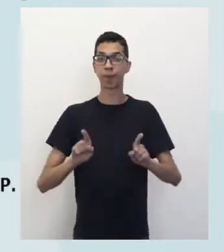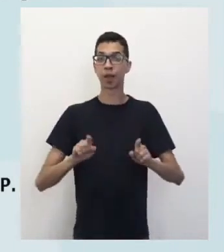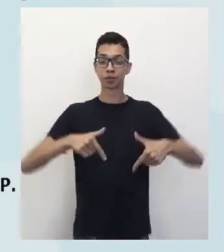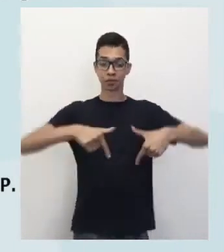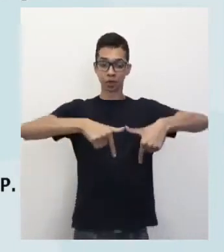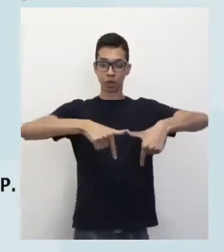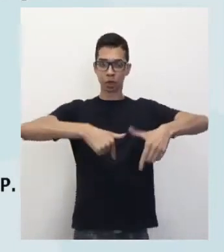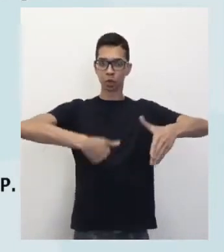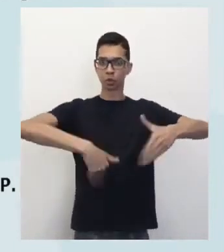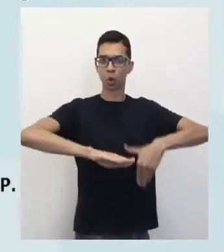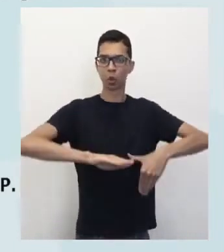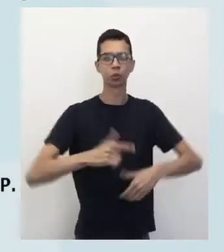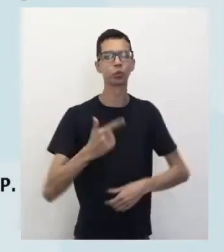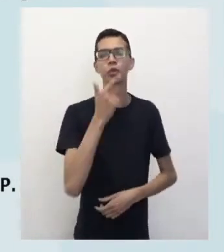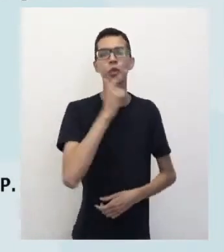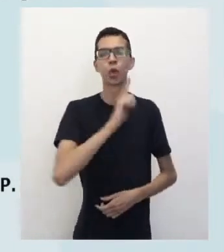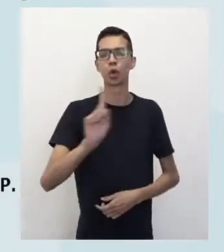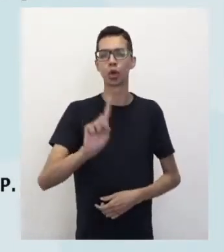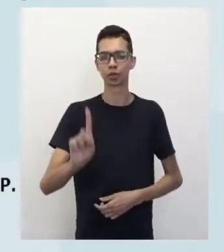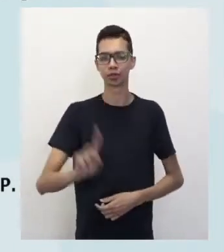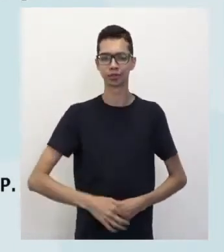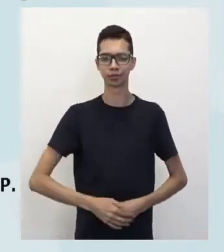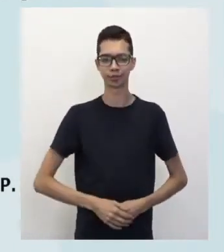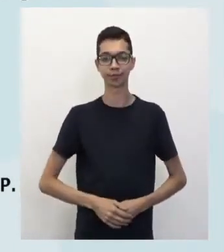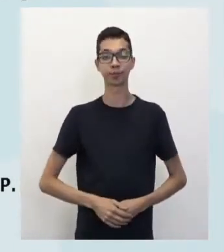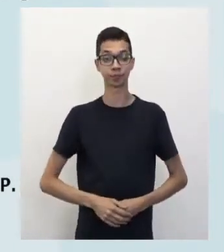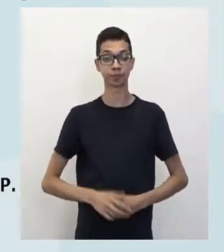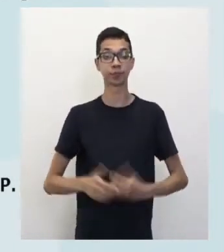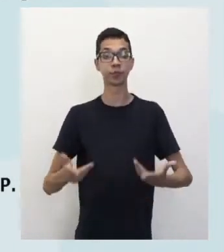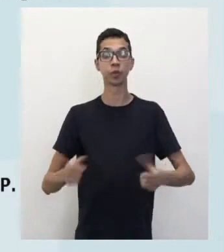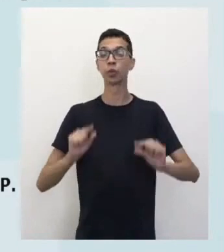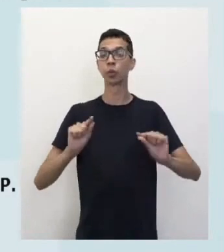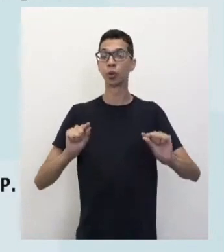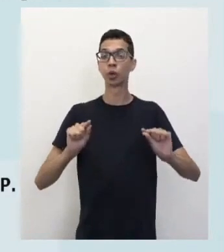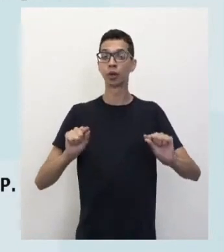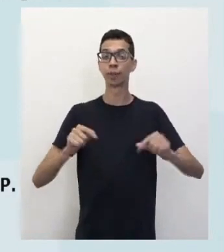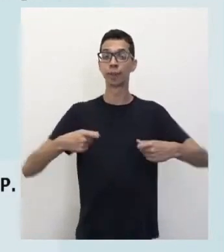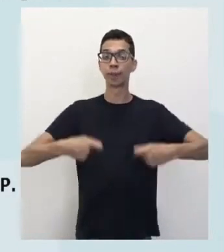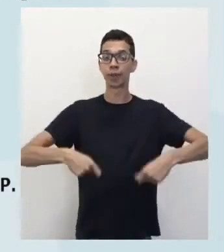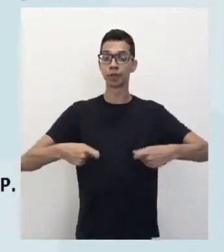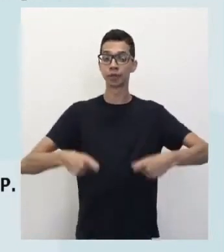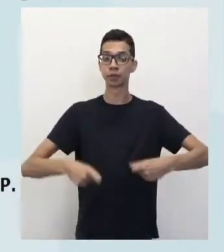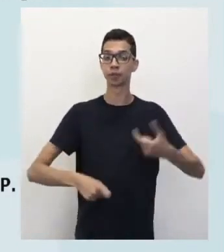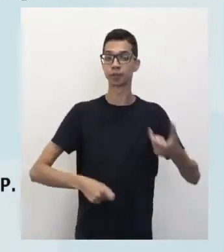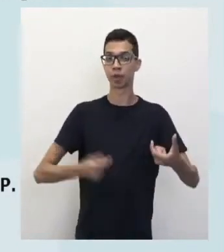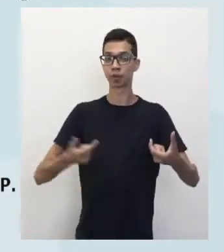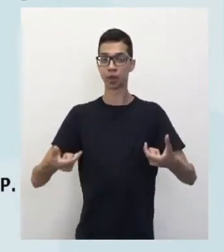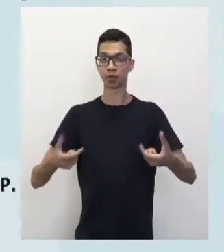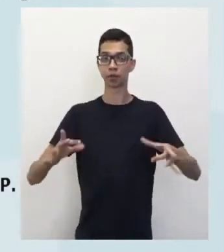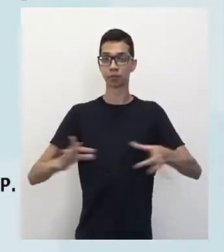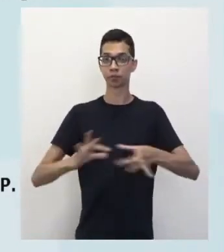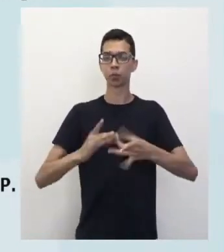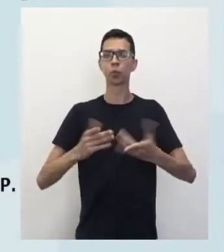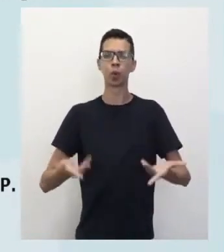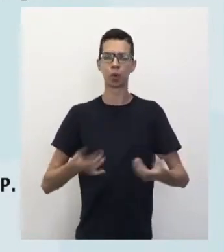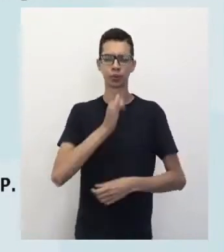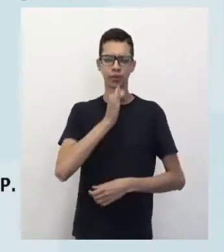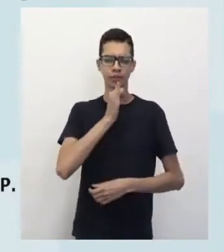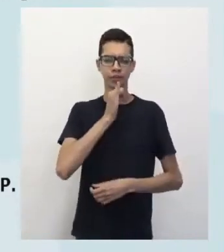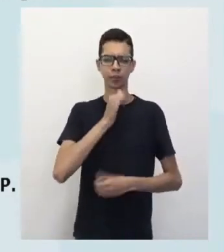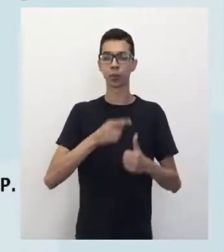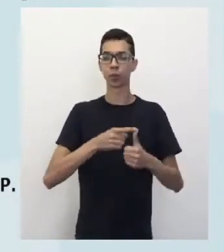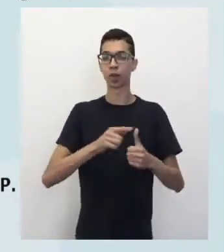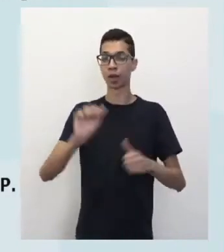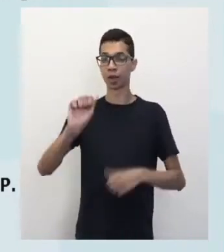poder ligar essa oração, nós precisamos colocar qual conjunção que dará sentido. Portanto,